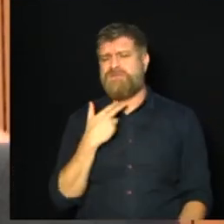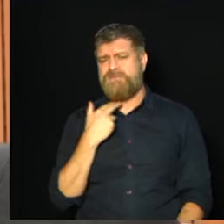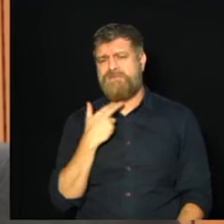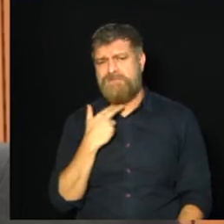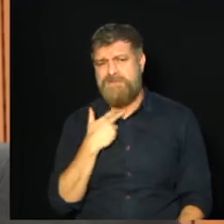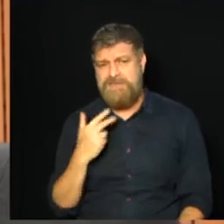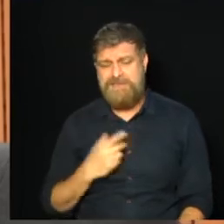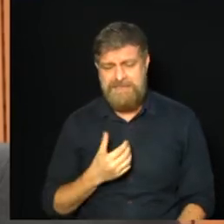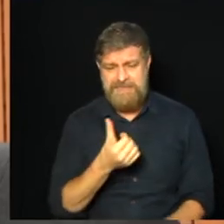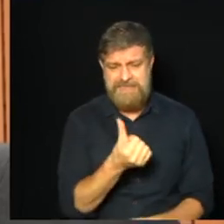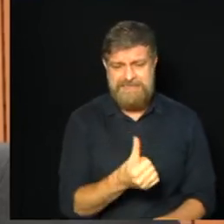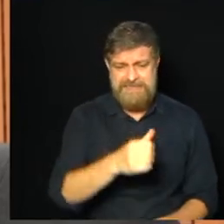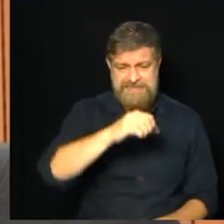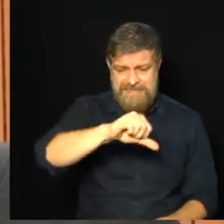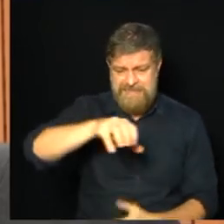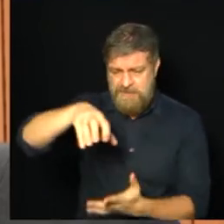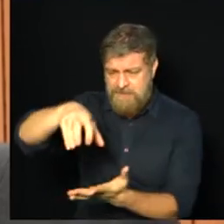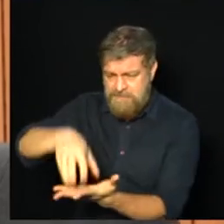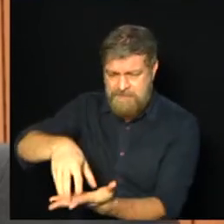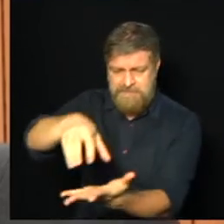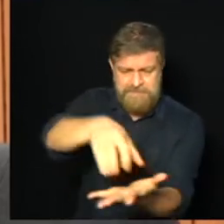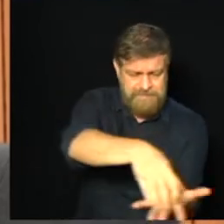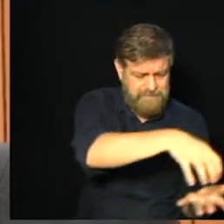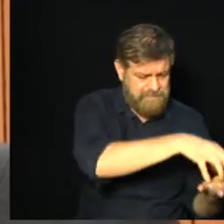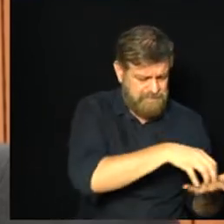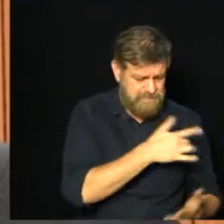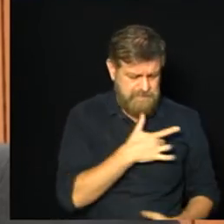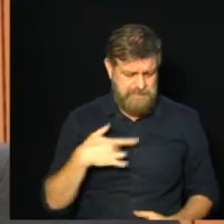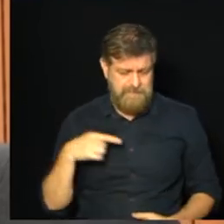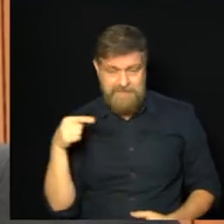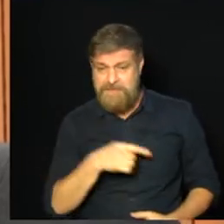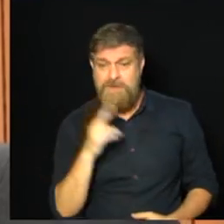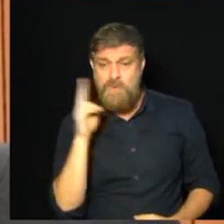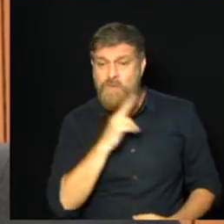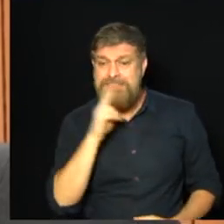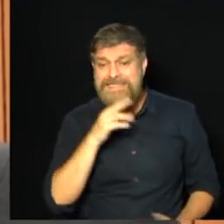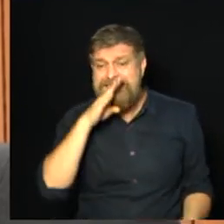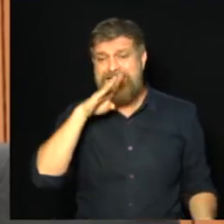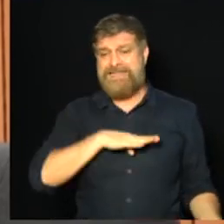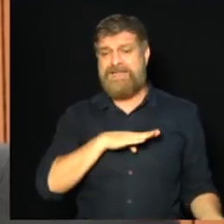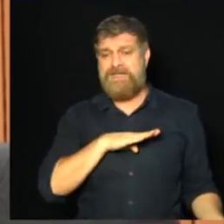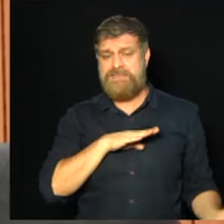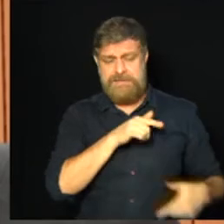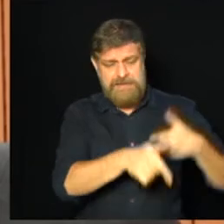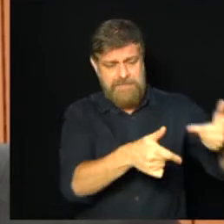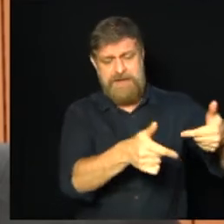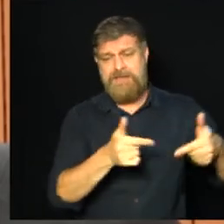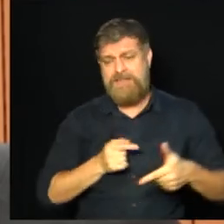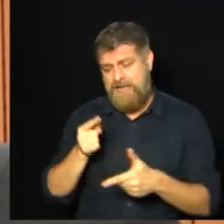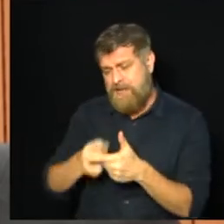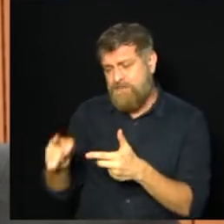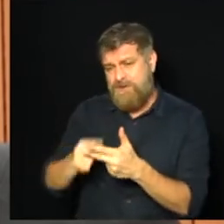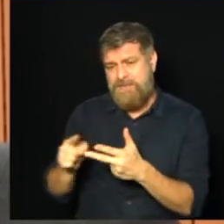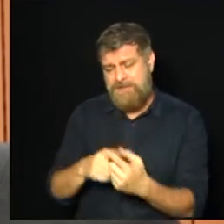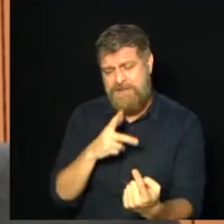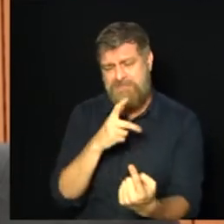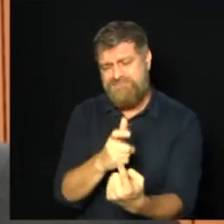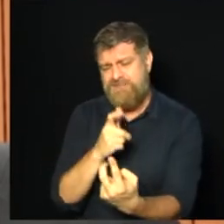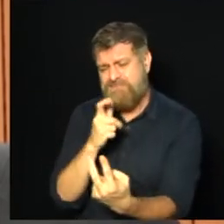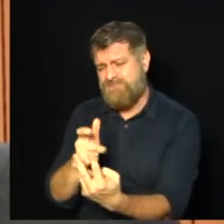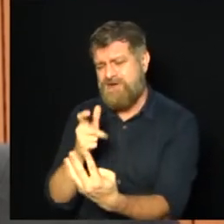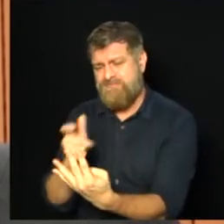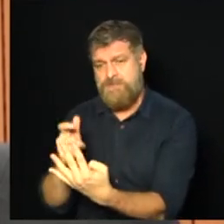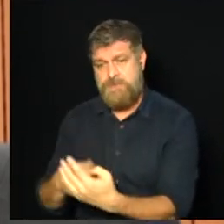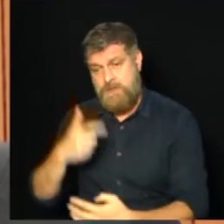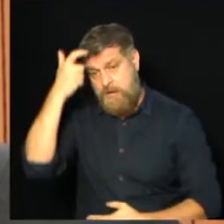isso com 69 UBS. Eles também têm as urgências que aparecem à tarde. Tem os problemas da vacinação. Então, eu